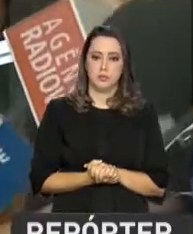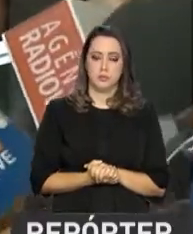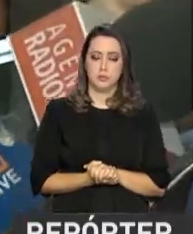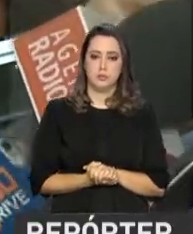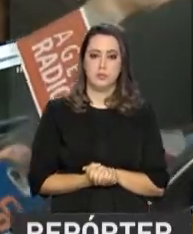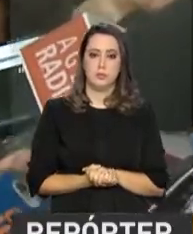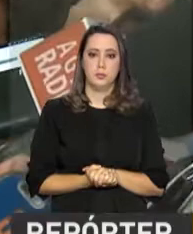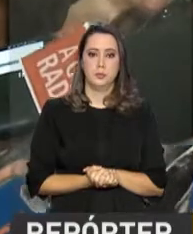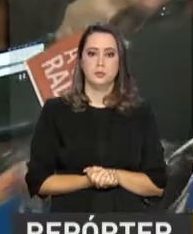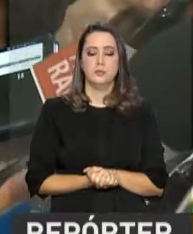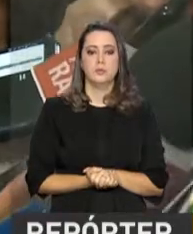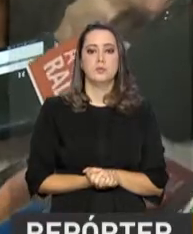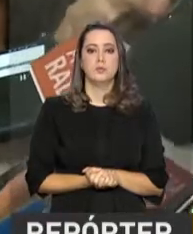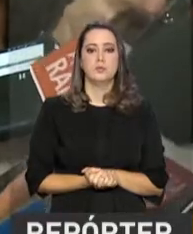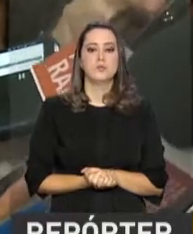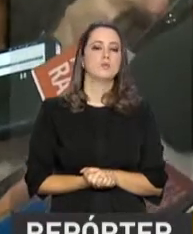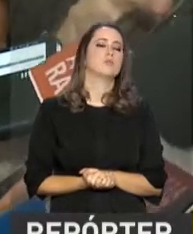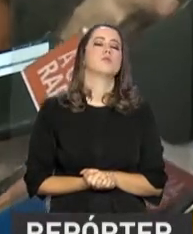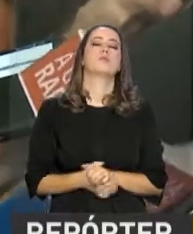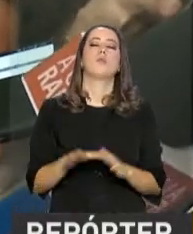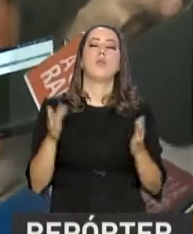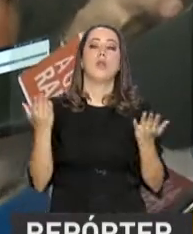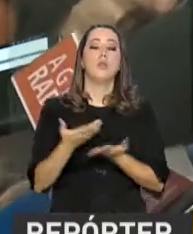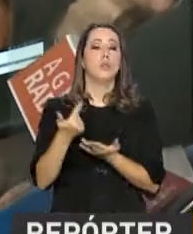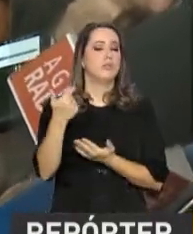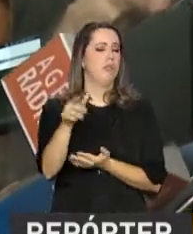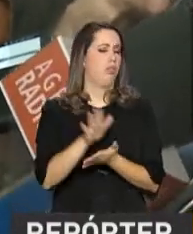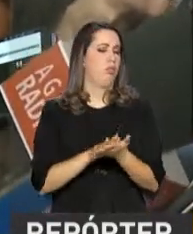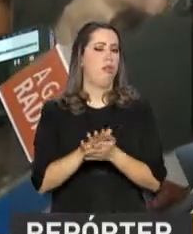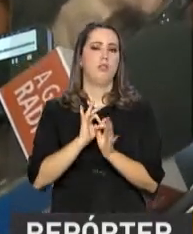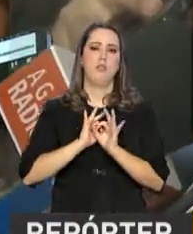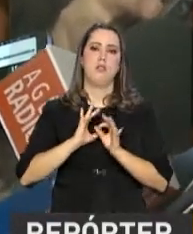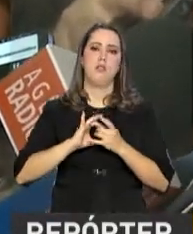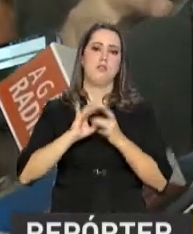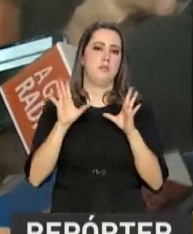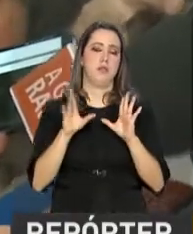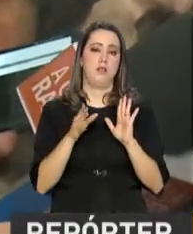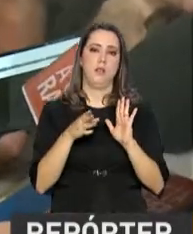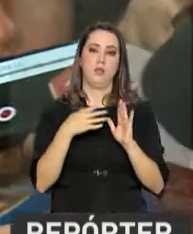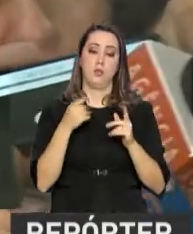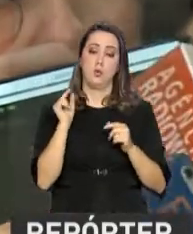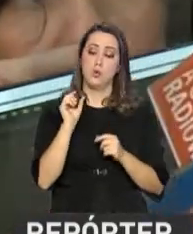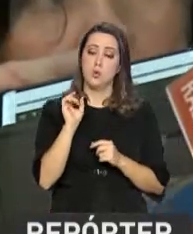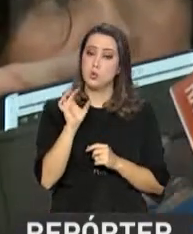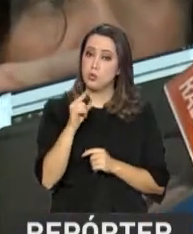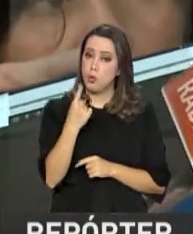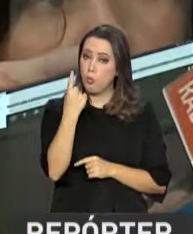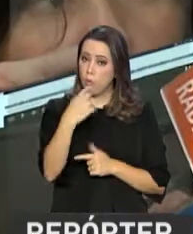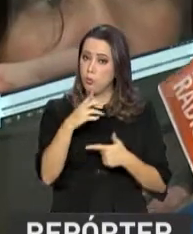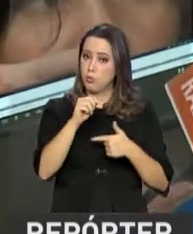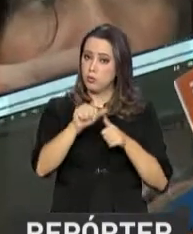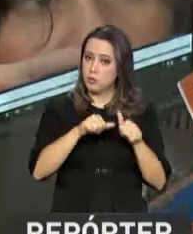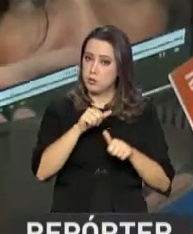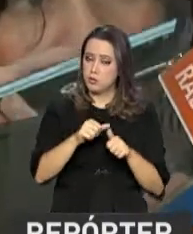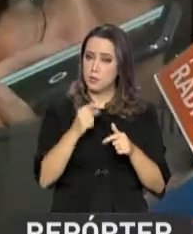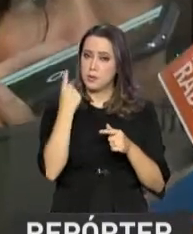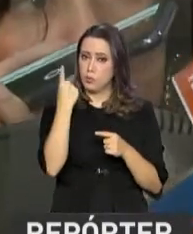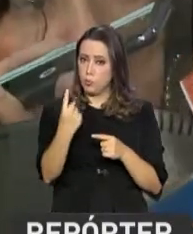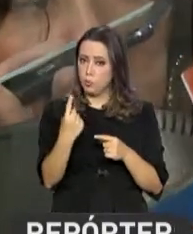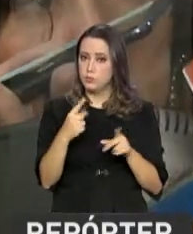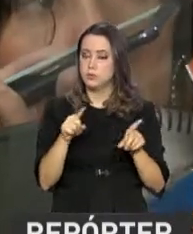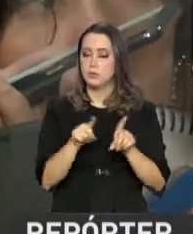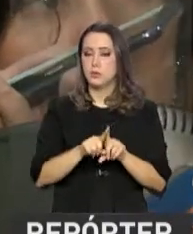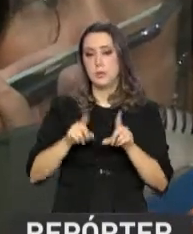o chip não não é verdade ou não o que se discutiu foi uma modificação pontual mas que a nossa